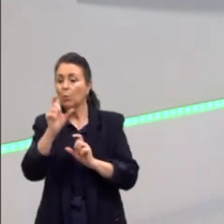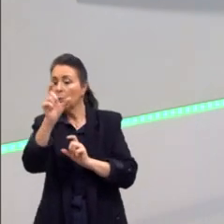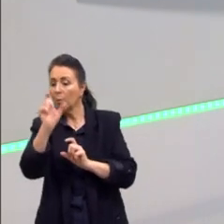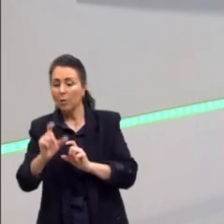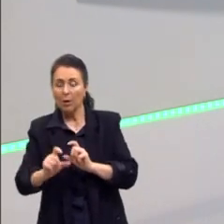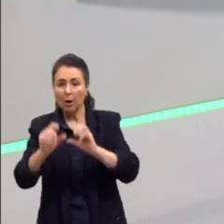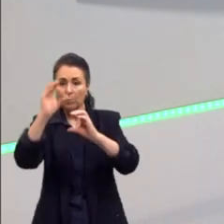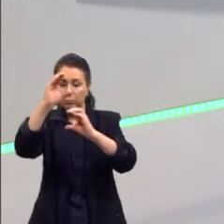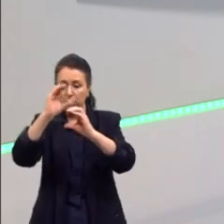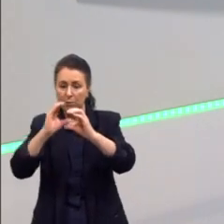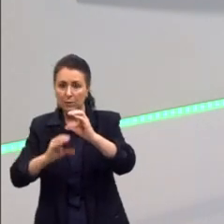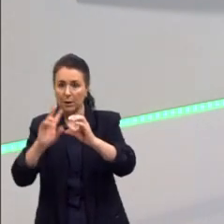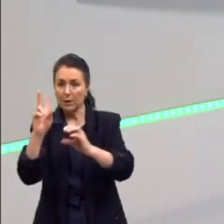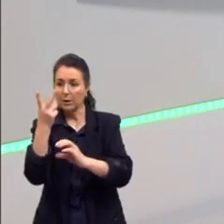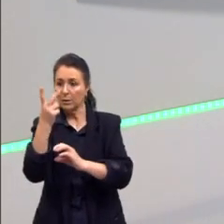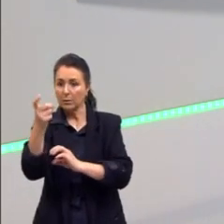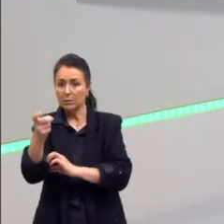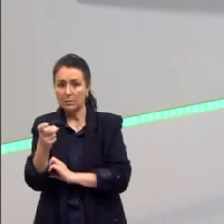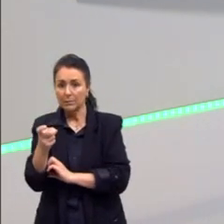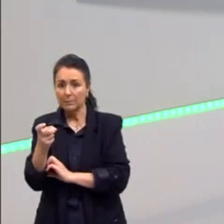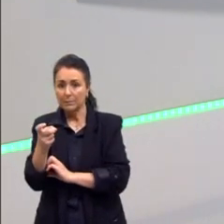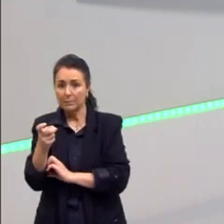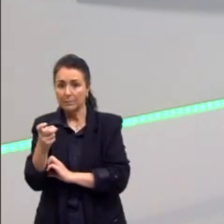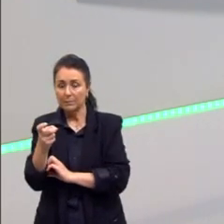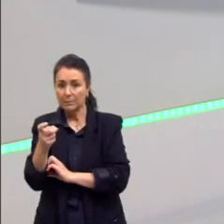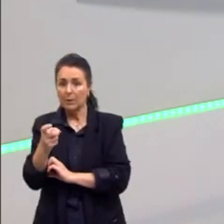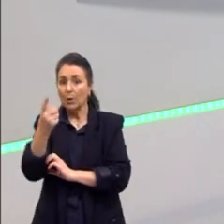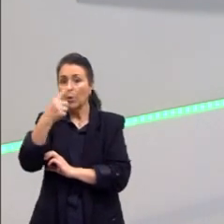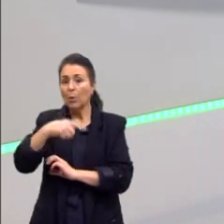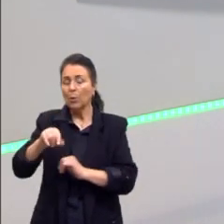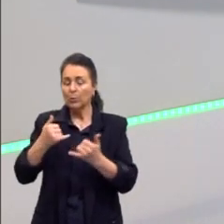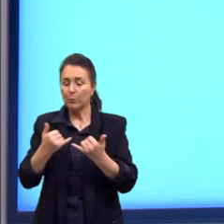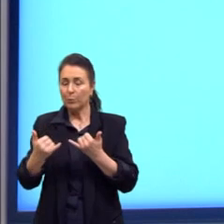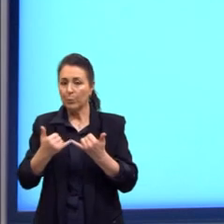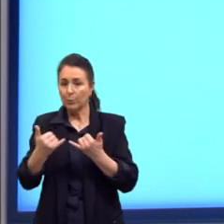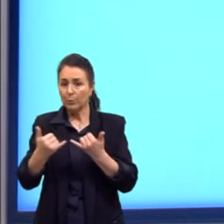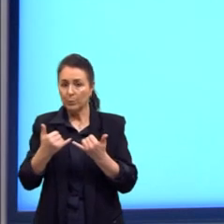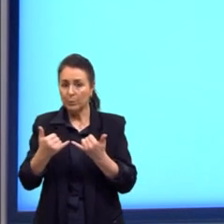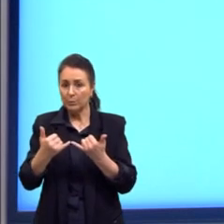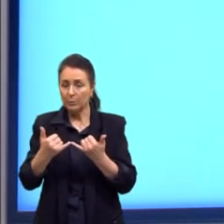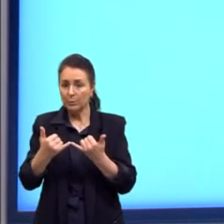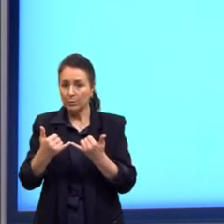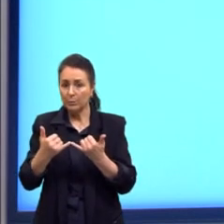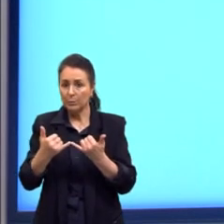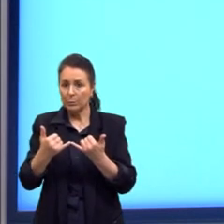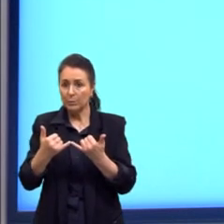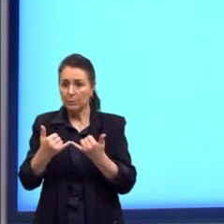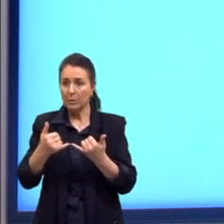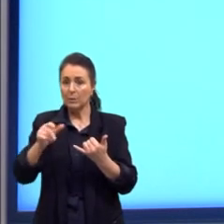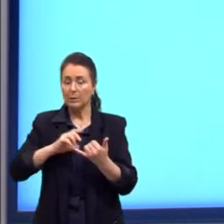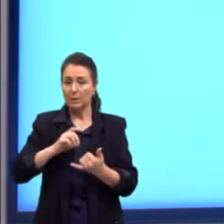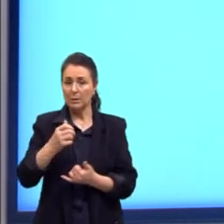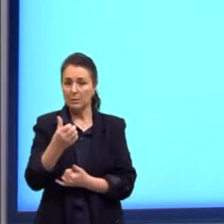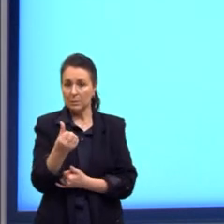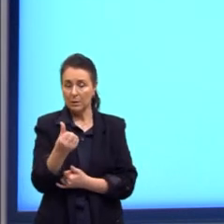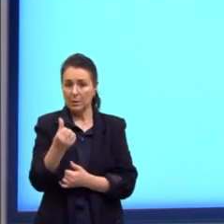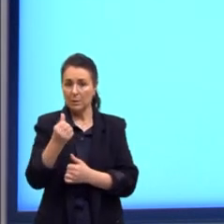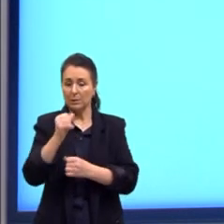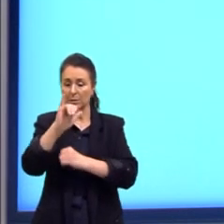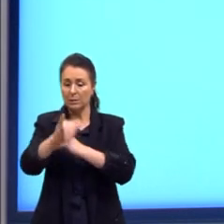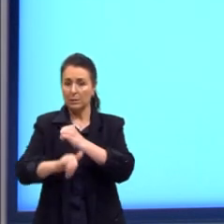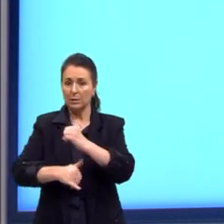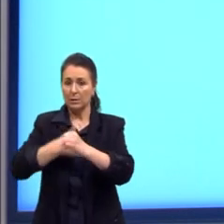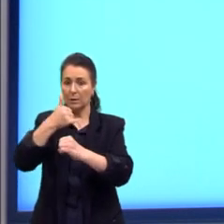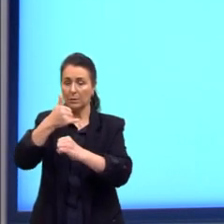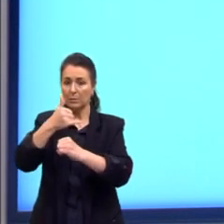aquele vai ser meu carbono 1 o outro exemplo eu tenho um ciclo com seis átomos de